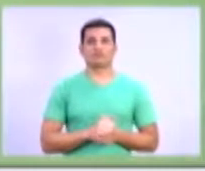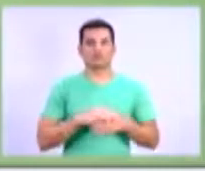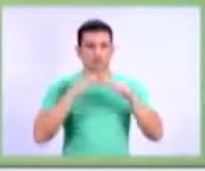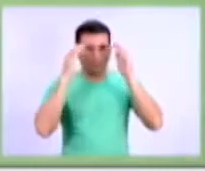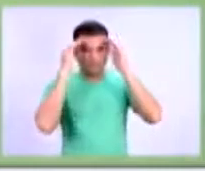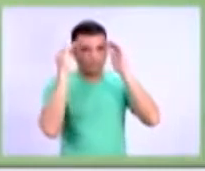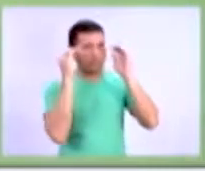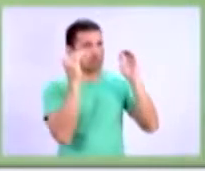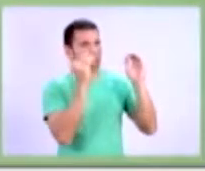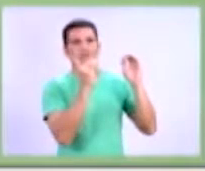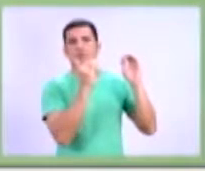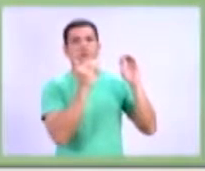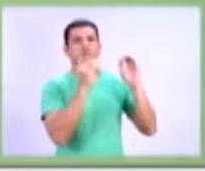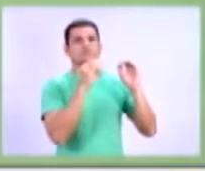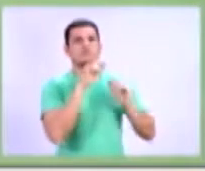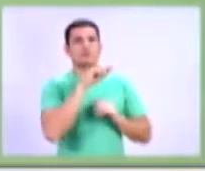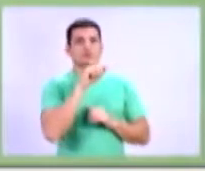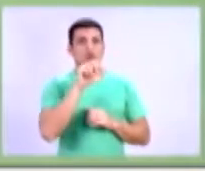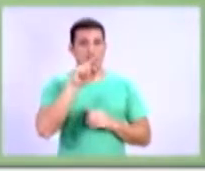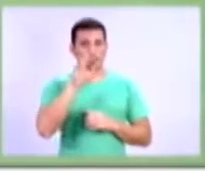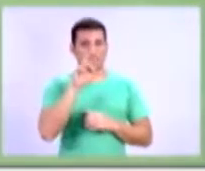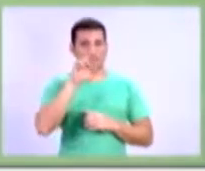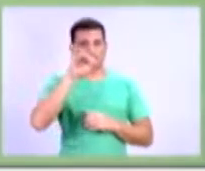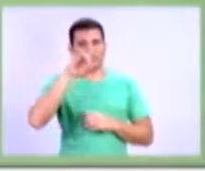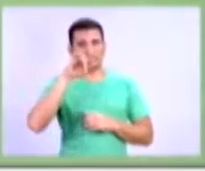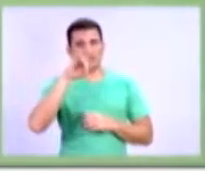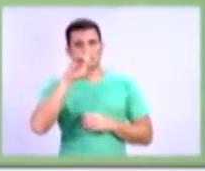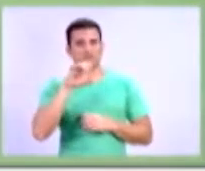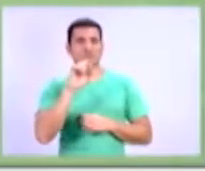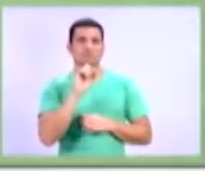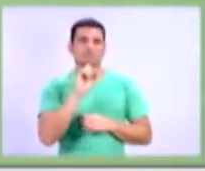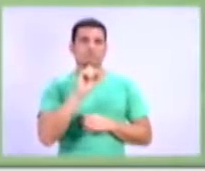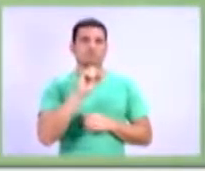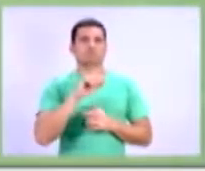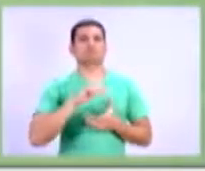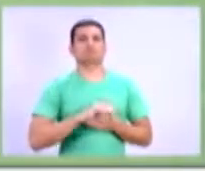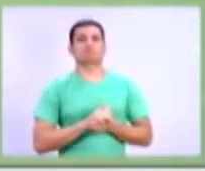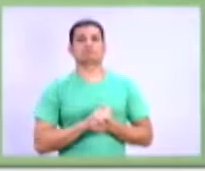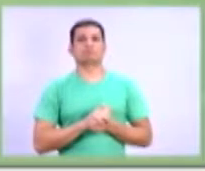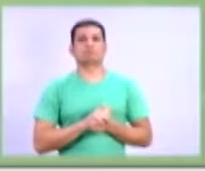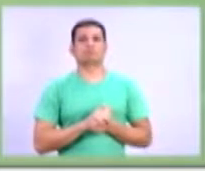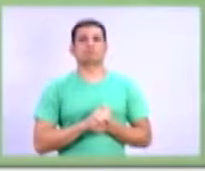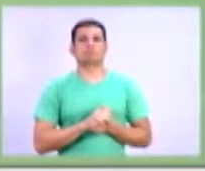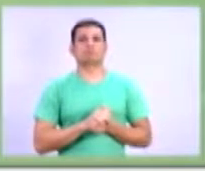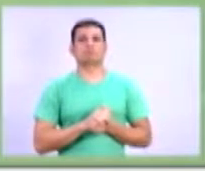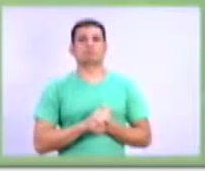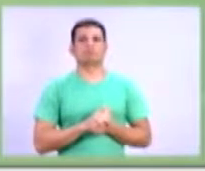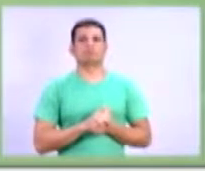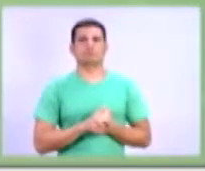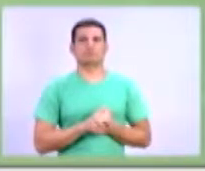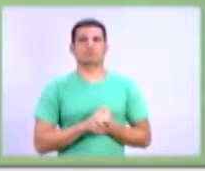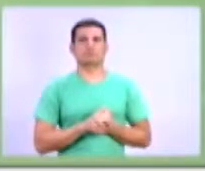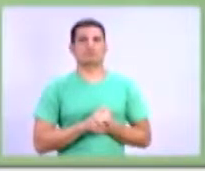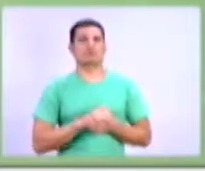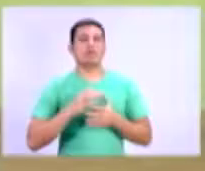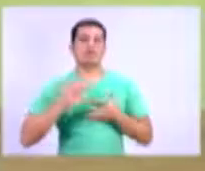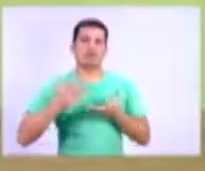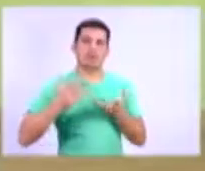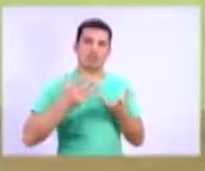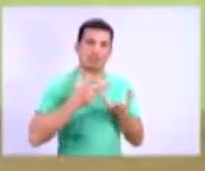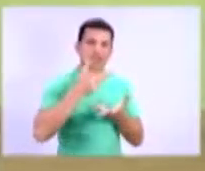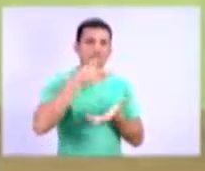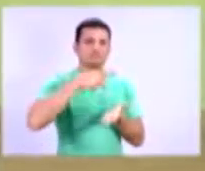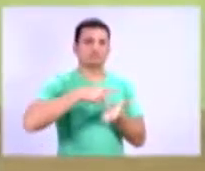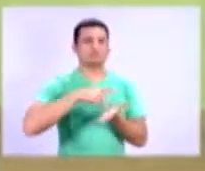à alteridade implica na dominação da verdade. Então, o que é verdade? Aquilo do qual